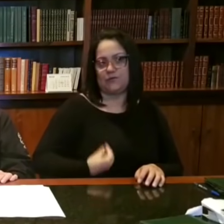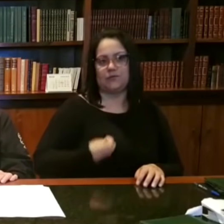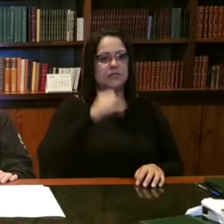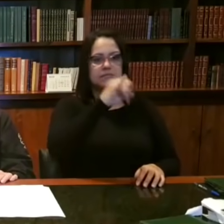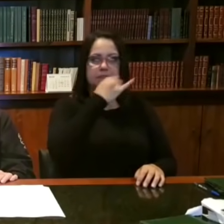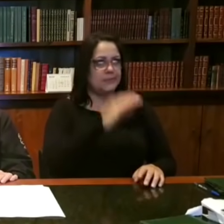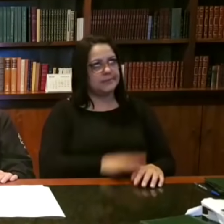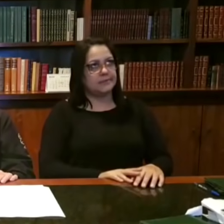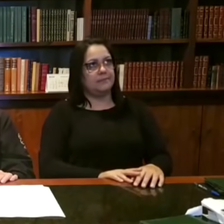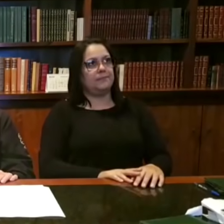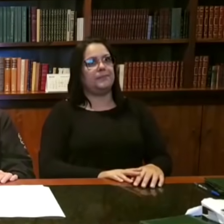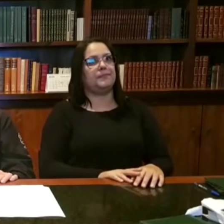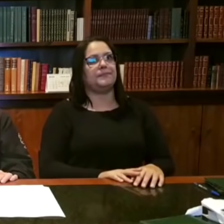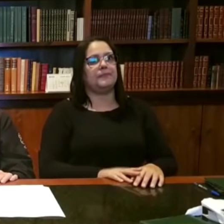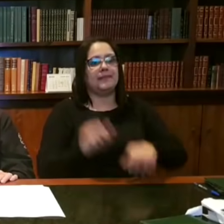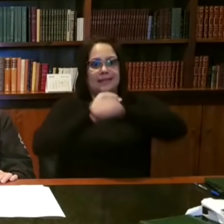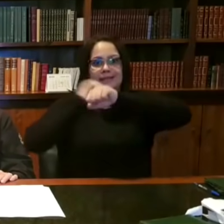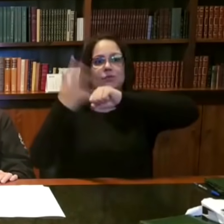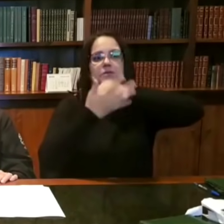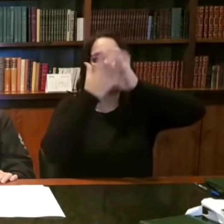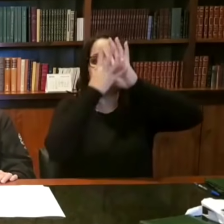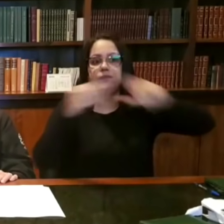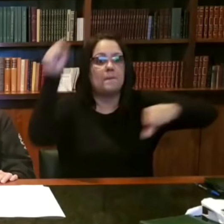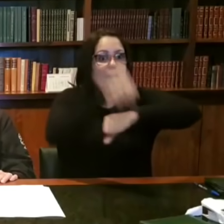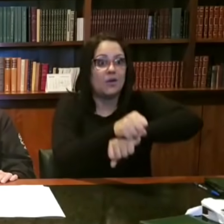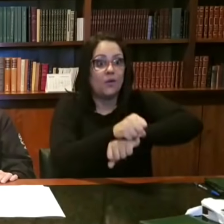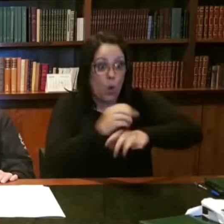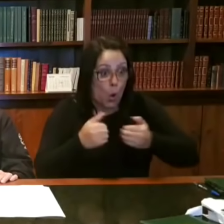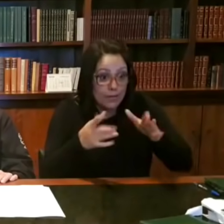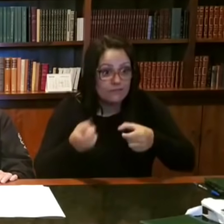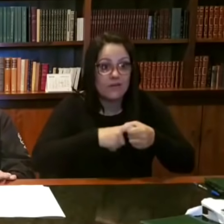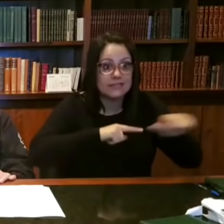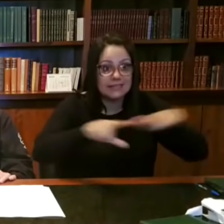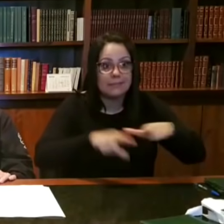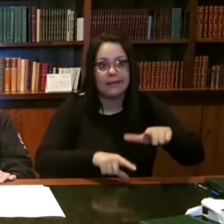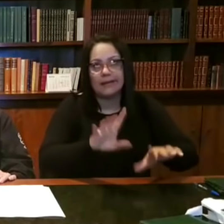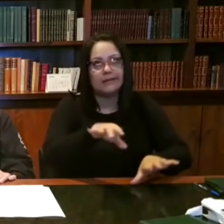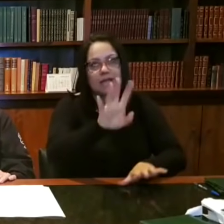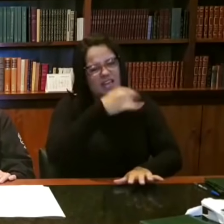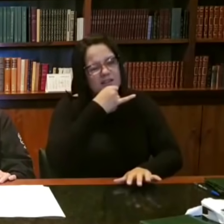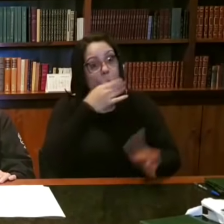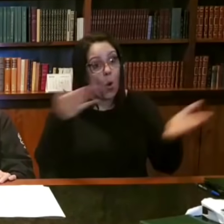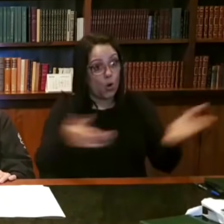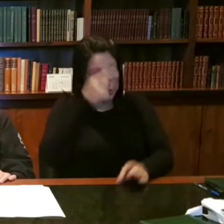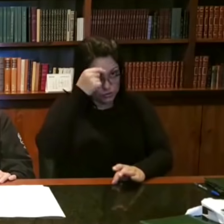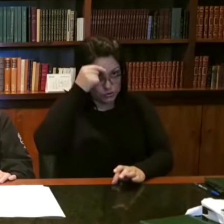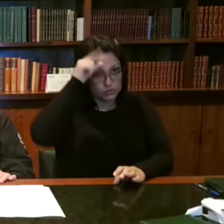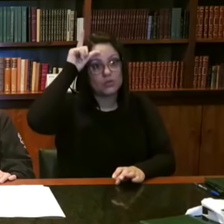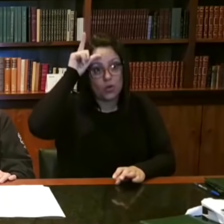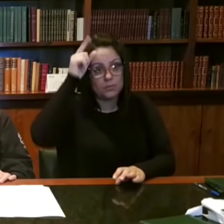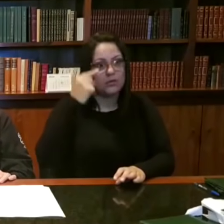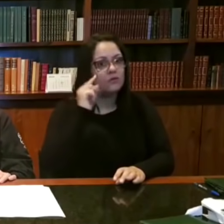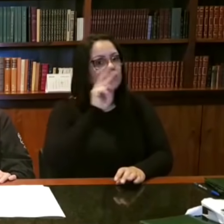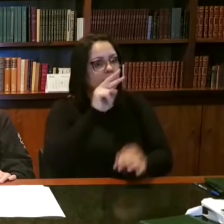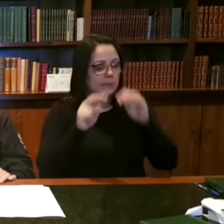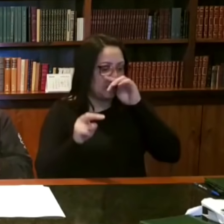nós começamos a trabalhar, etc., podemos chegar... Vou dar um exemplo. Hoje, eu fiquei sabendo, por exemplo, nós acompanhamos as contas de